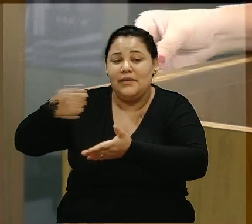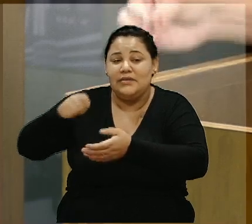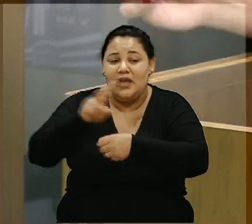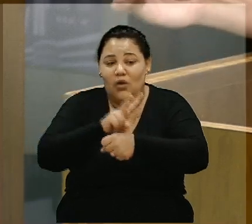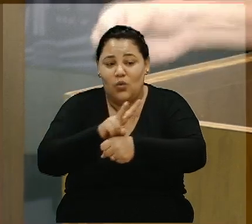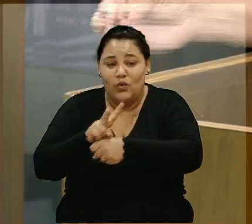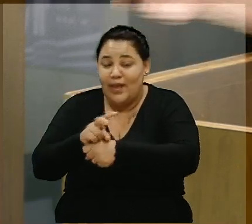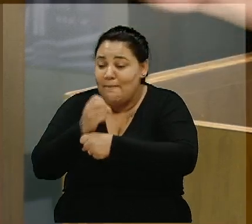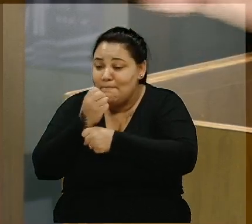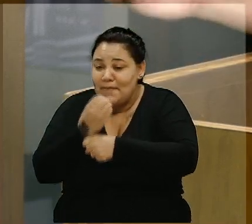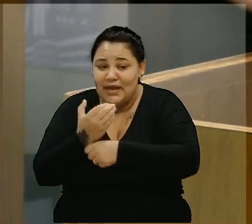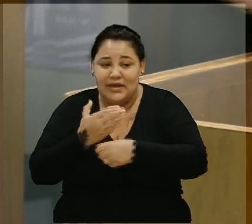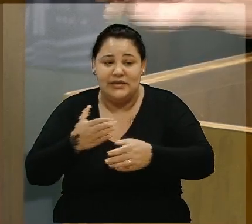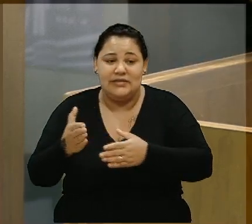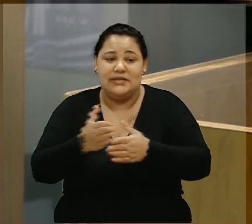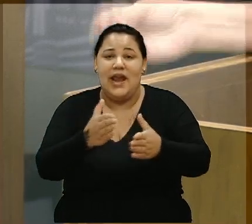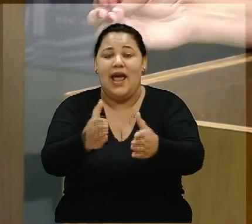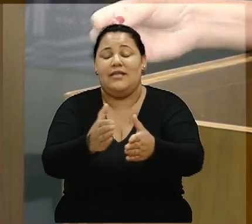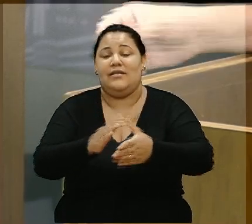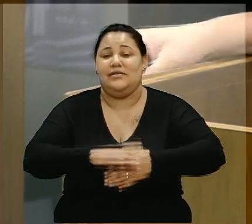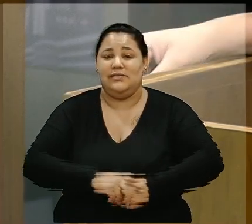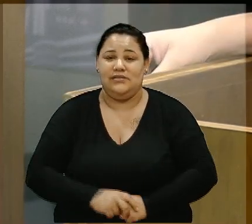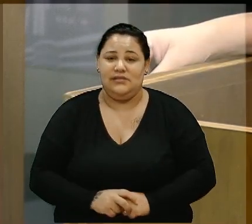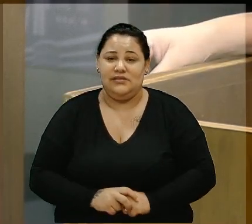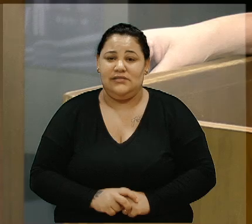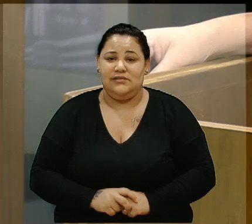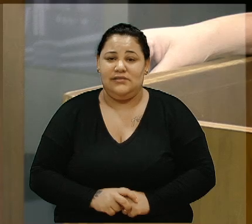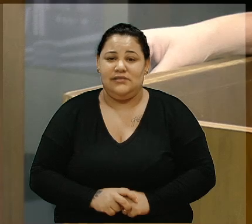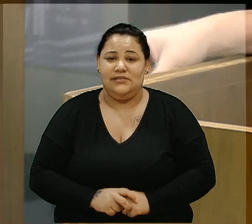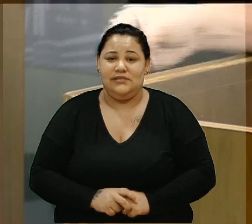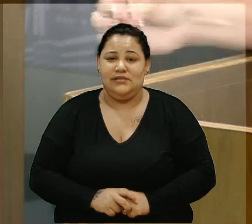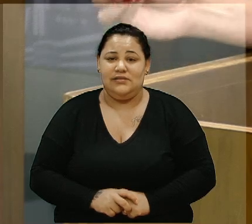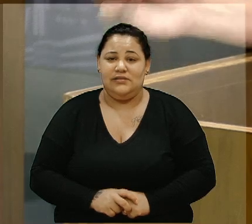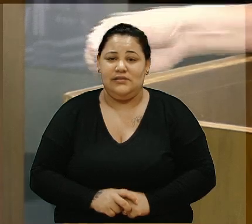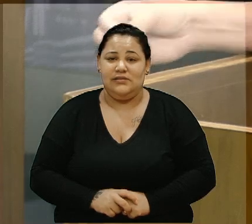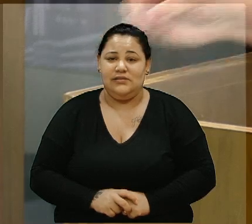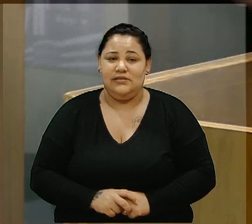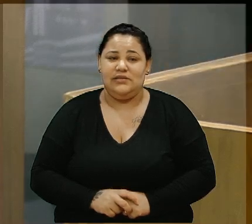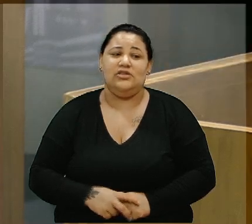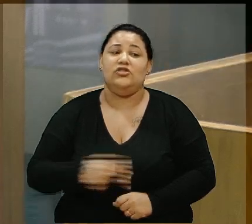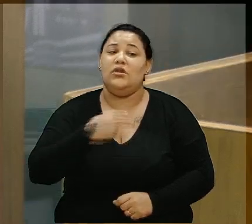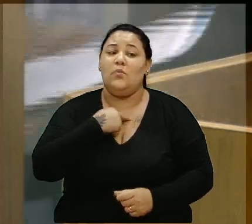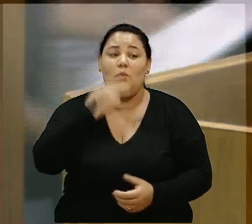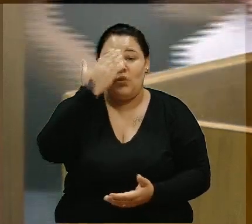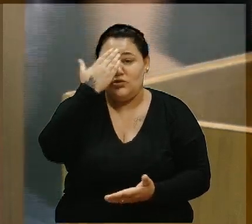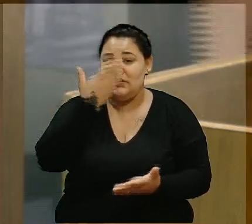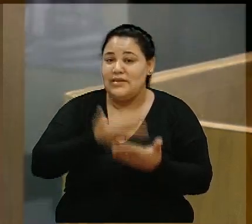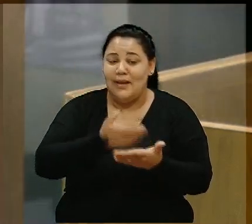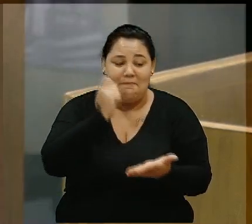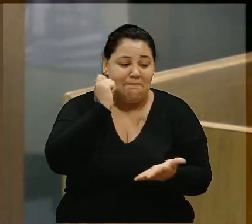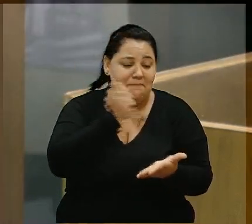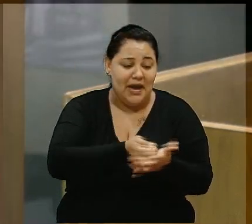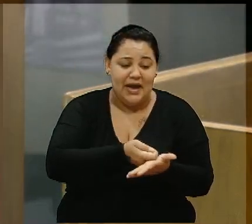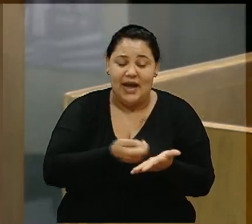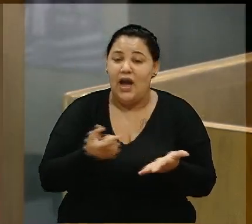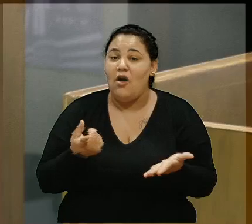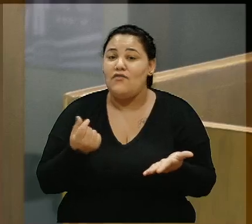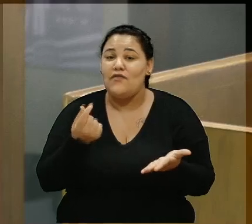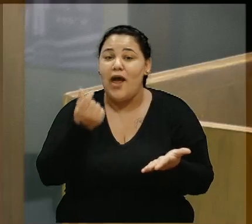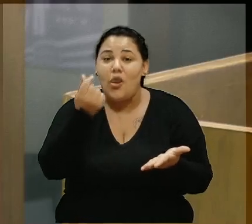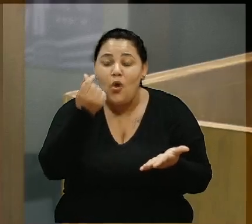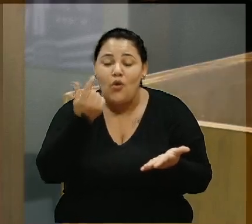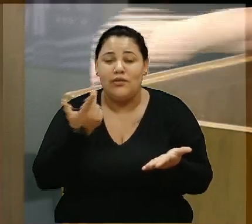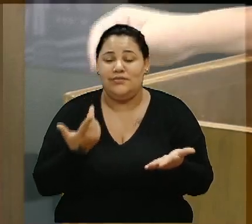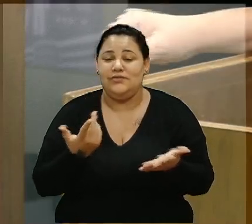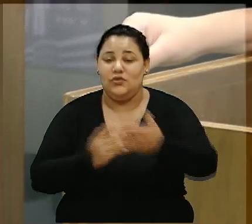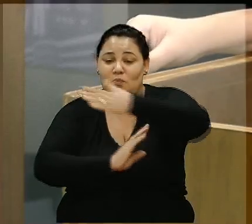essa estrada esteja em condições trafegáveis. É inadmissível a gente pagar o valor que se paga o